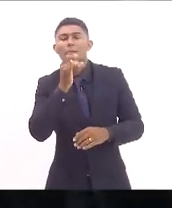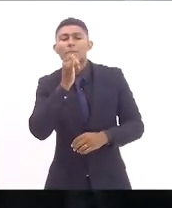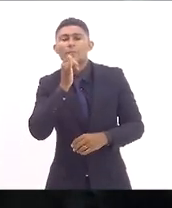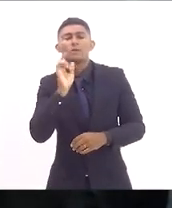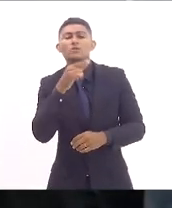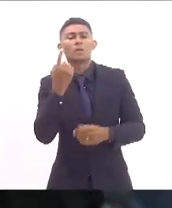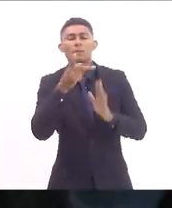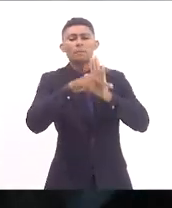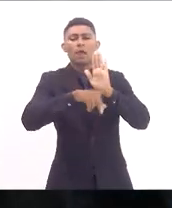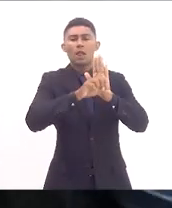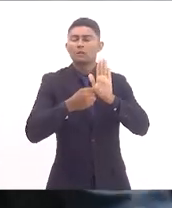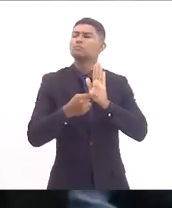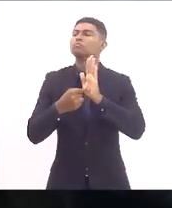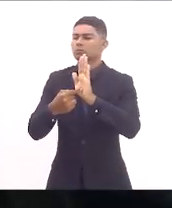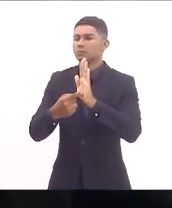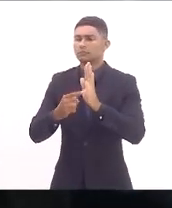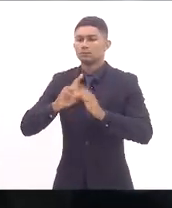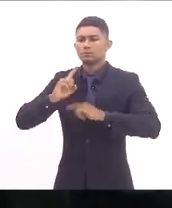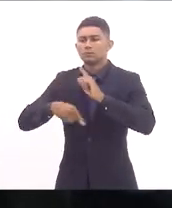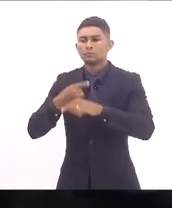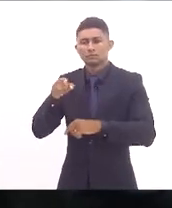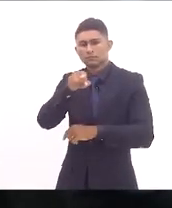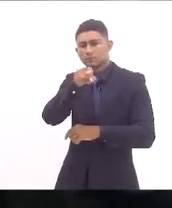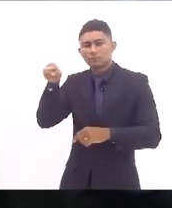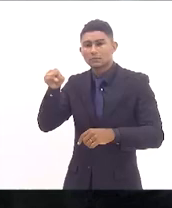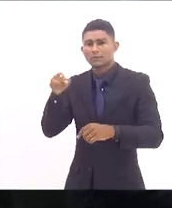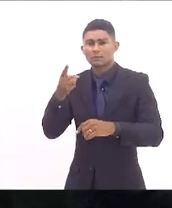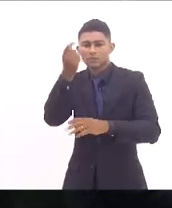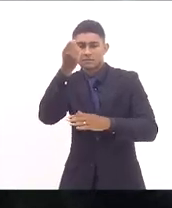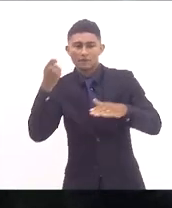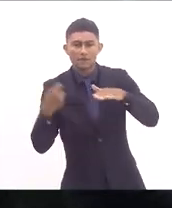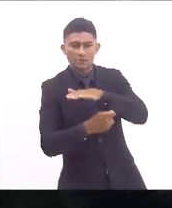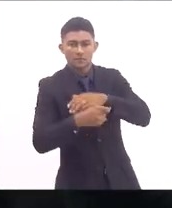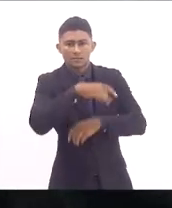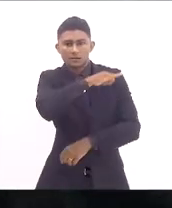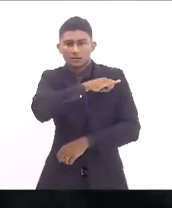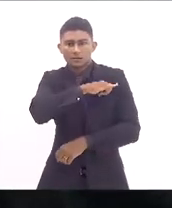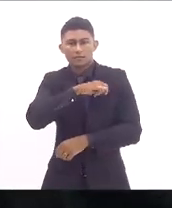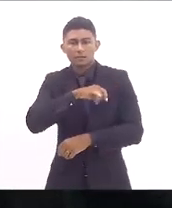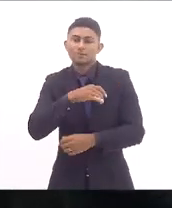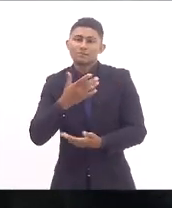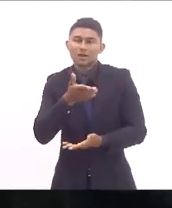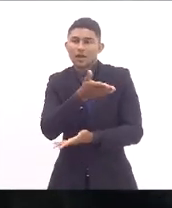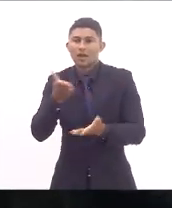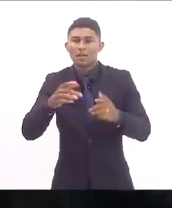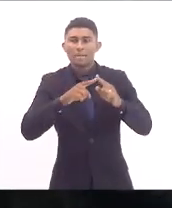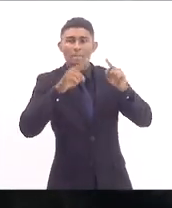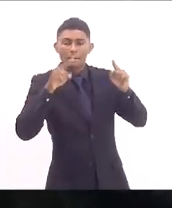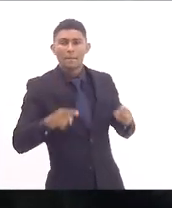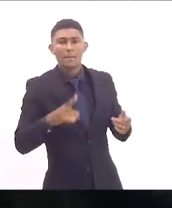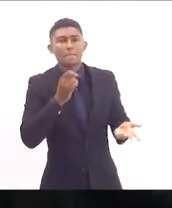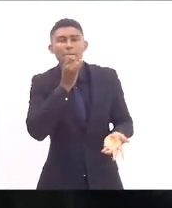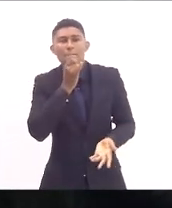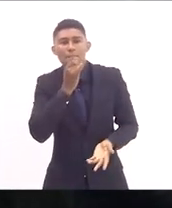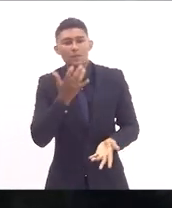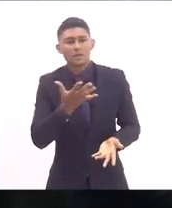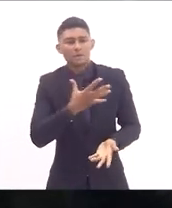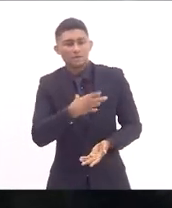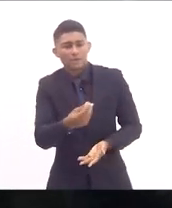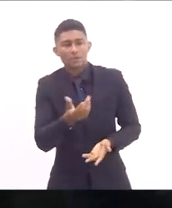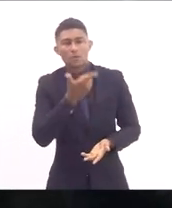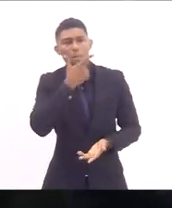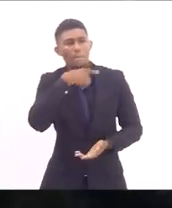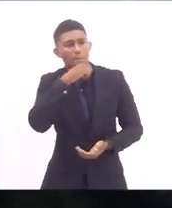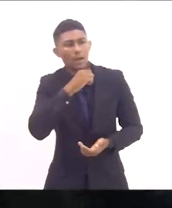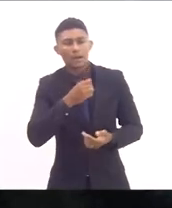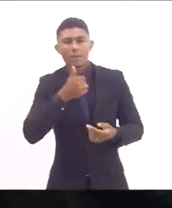nós estamos criando uma barreira para o cara que quer investir no nosso estado daqui a pouco não tenho pegar nem tem emprego nem para o pai no seu filho nem para mãe nem para